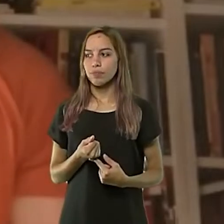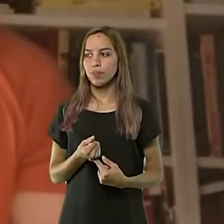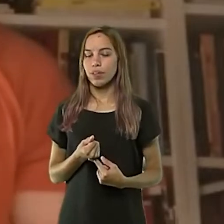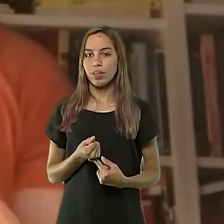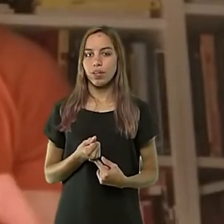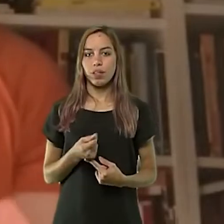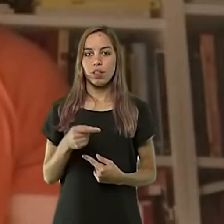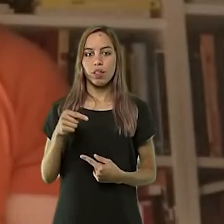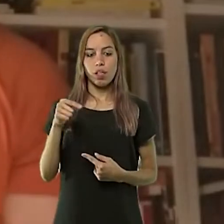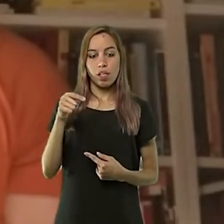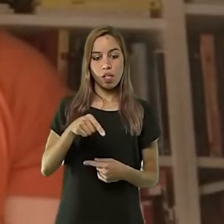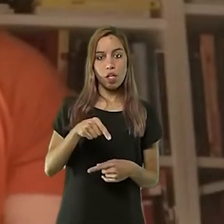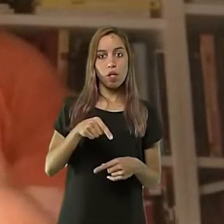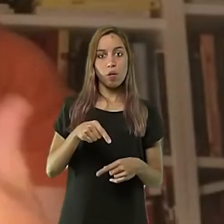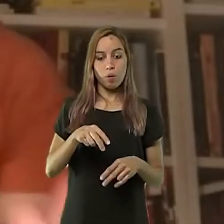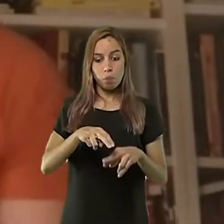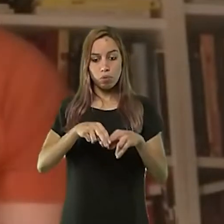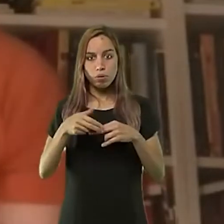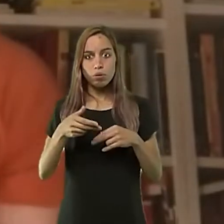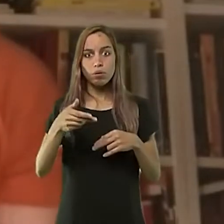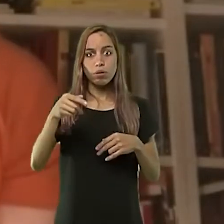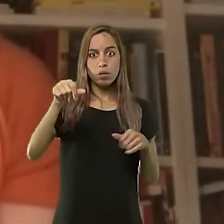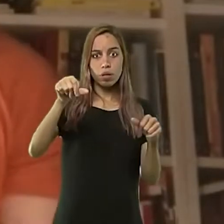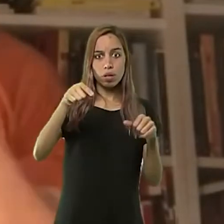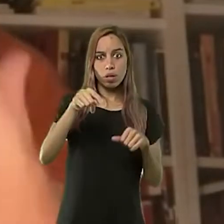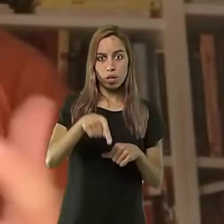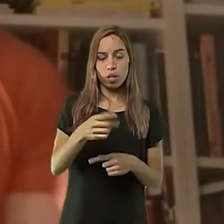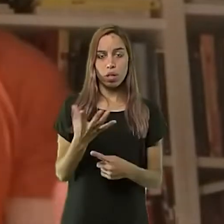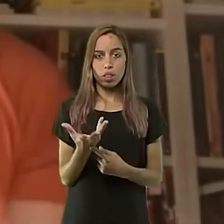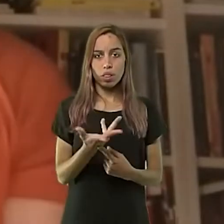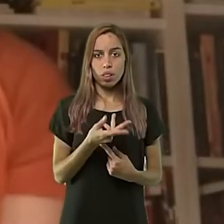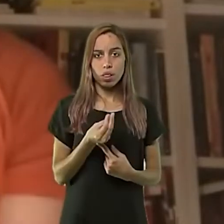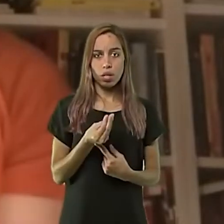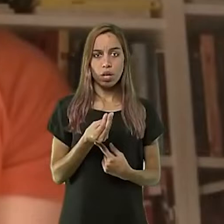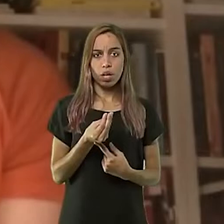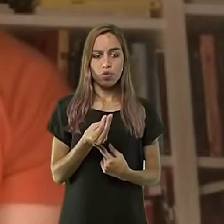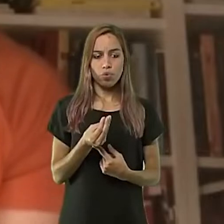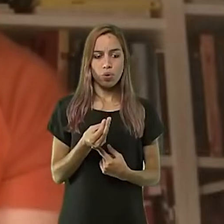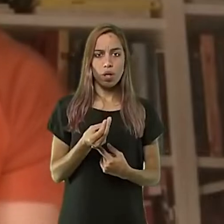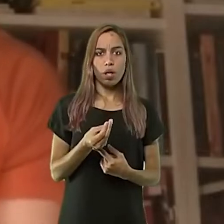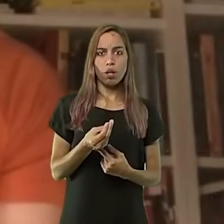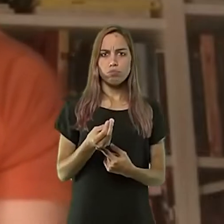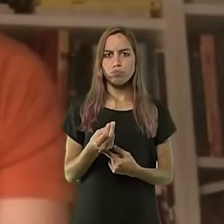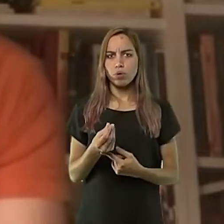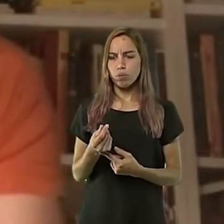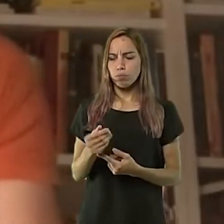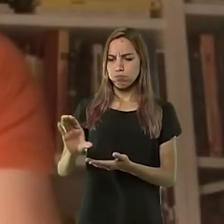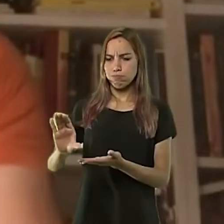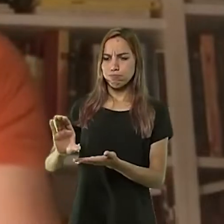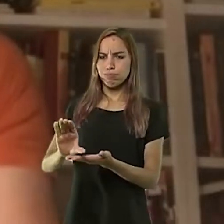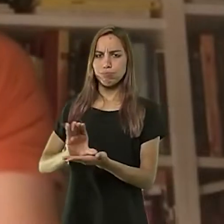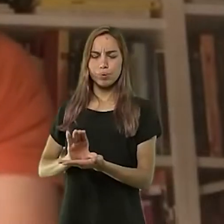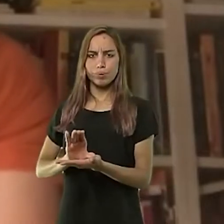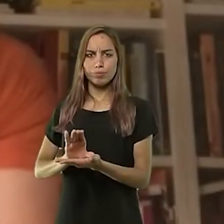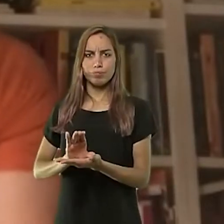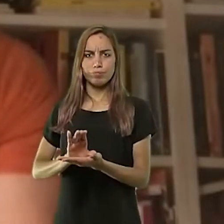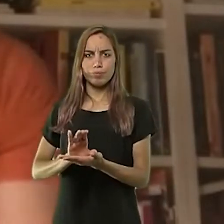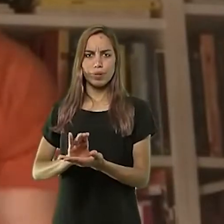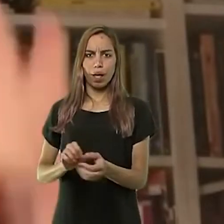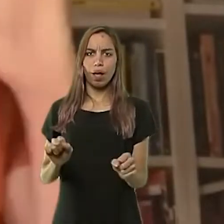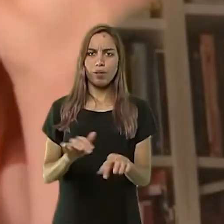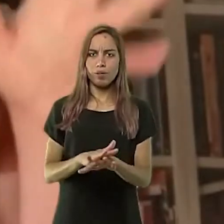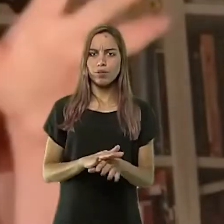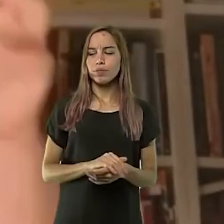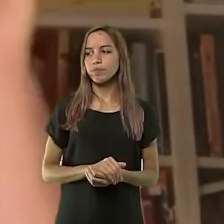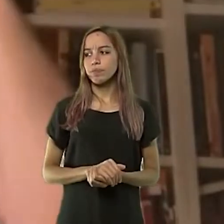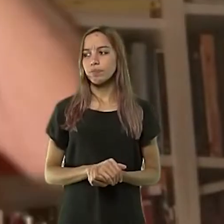de ideias e são estes que nos permitem ou nos permitirão sair das recorrentes crises que vamos passando.